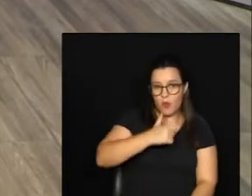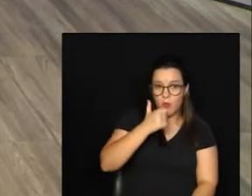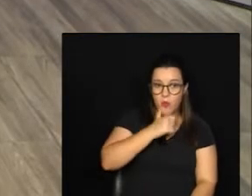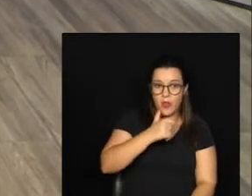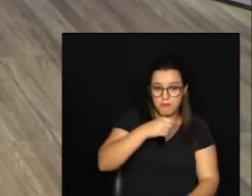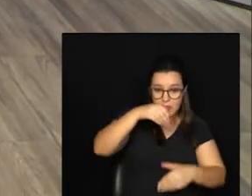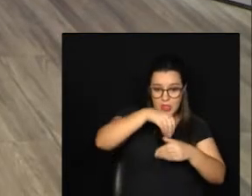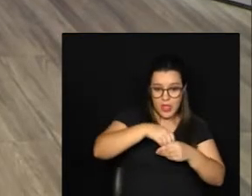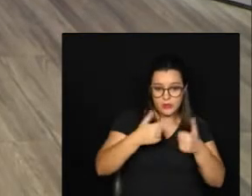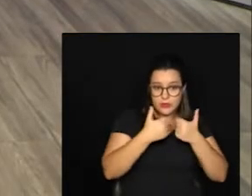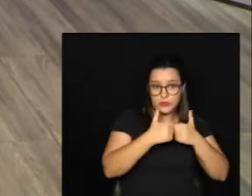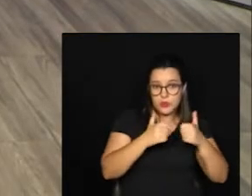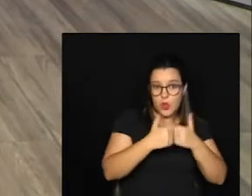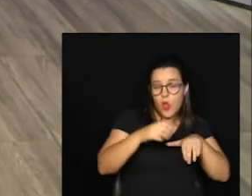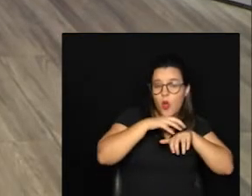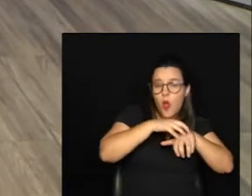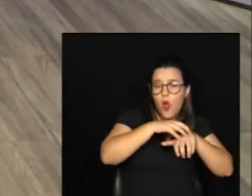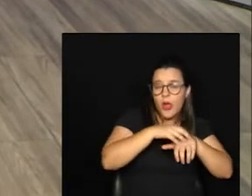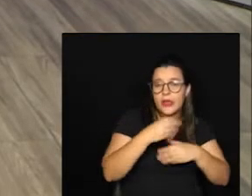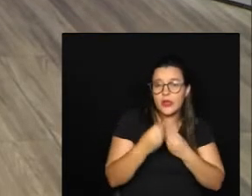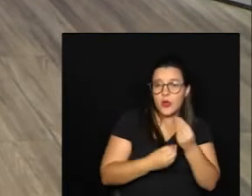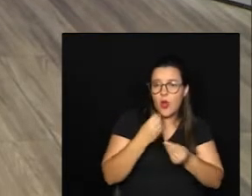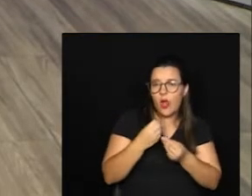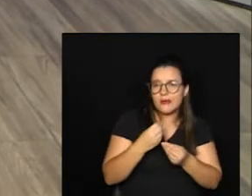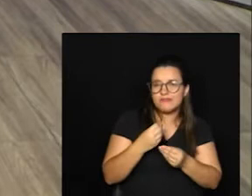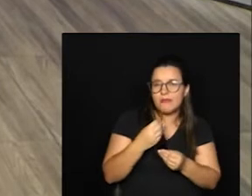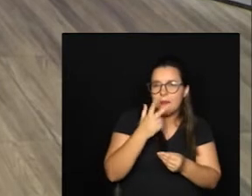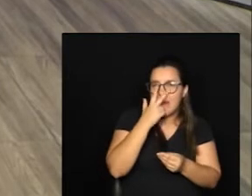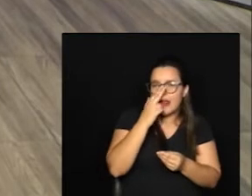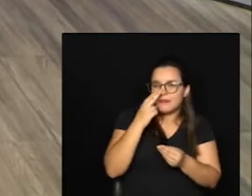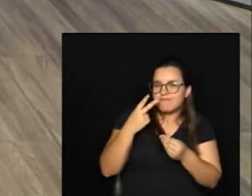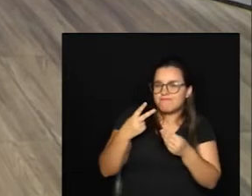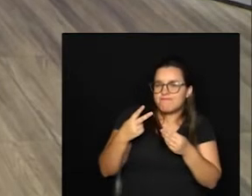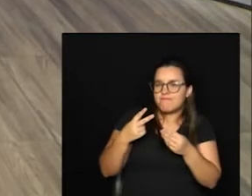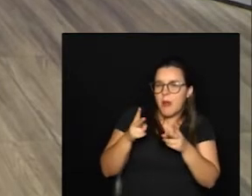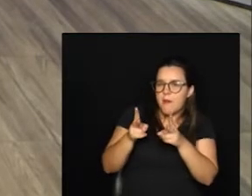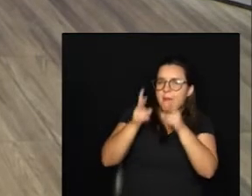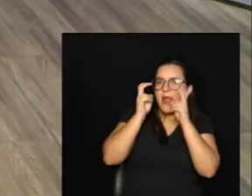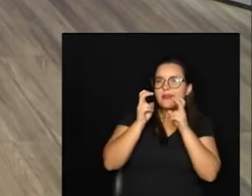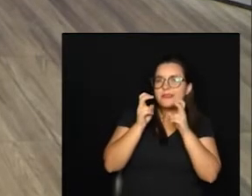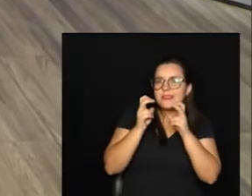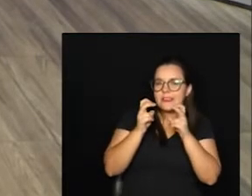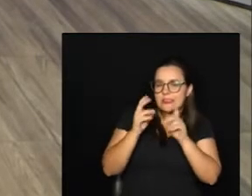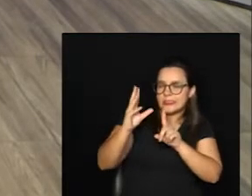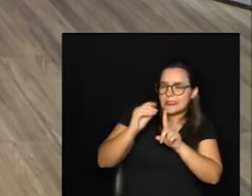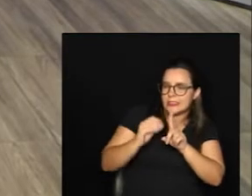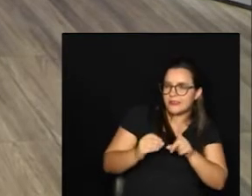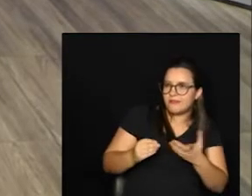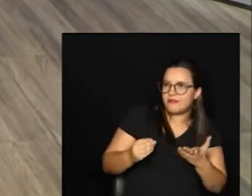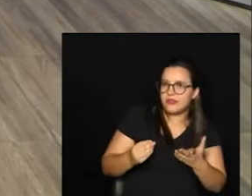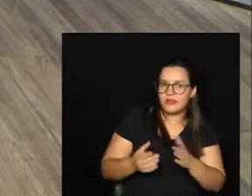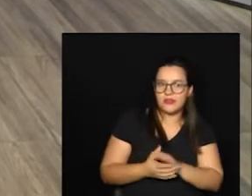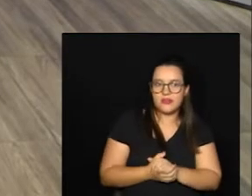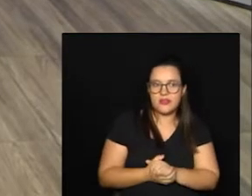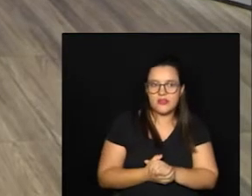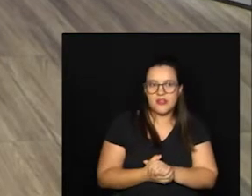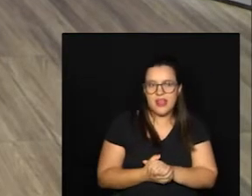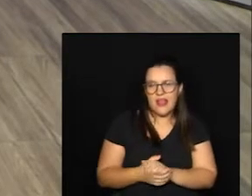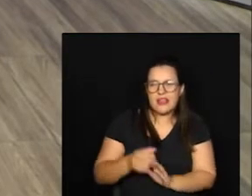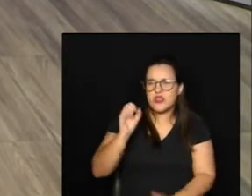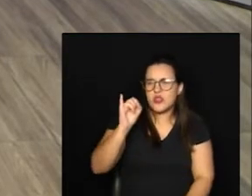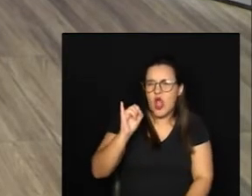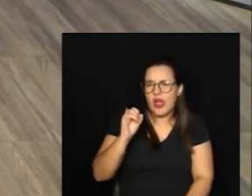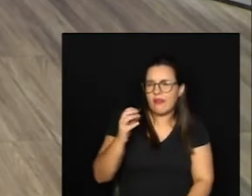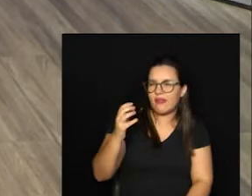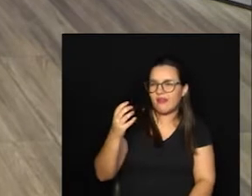transporte público, como que ela pode identificar, então, a importunação sexual? Porque o agressor fala, foi só uma cantada,